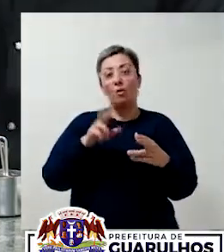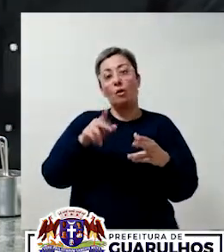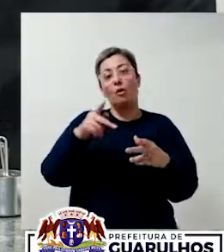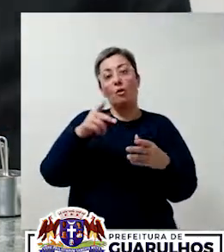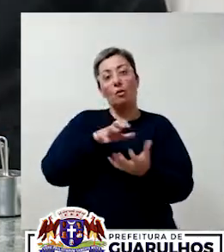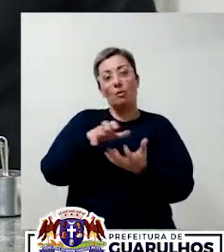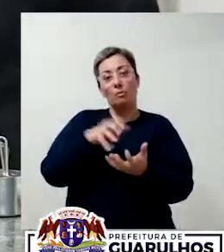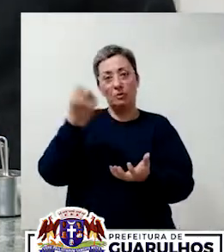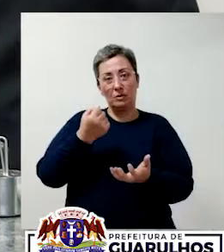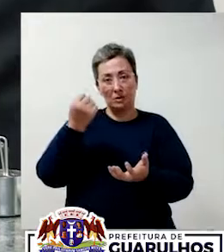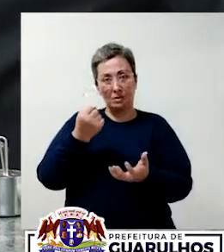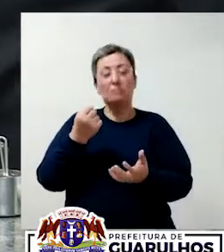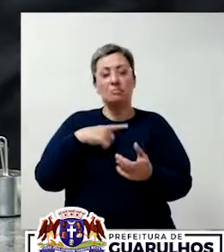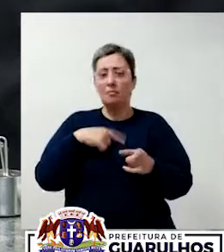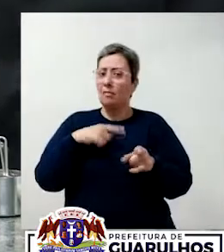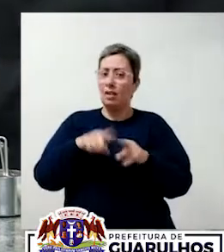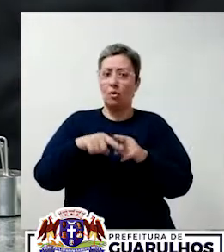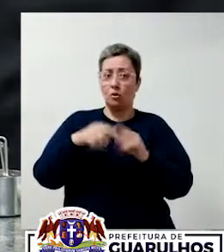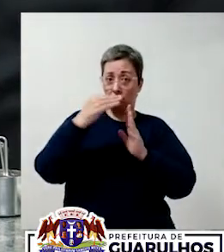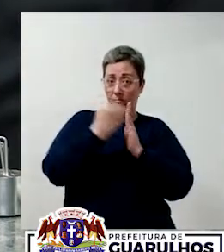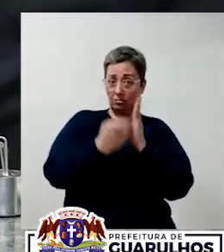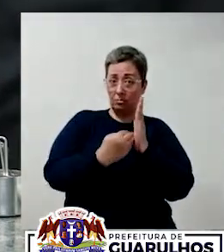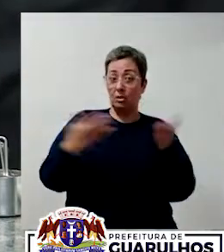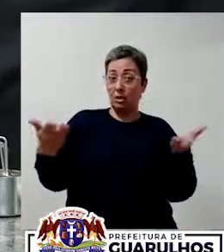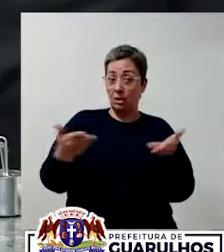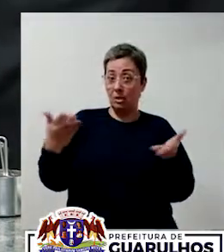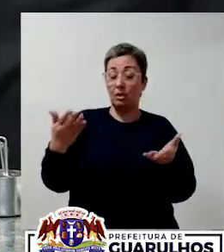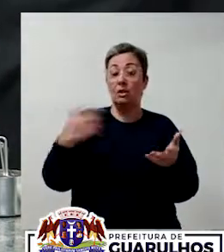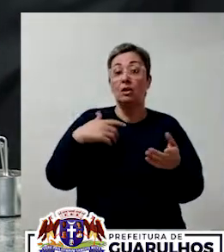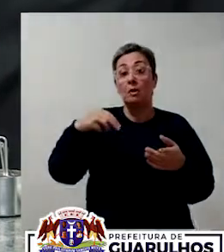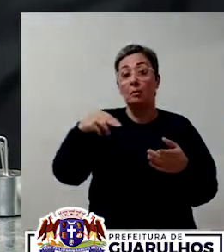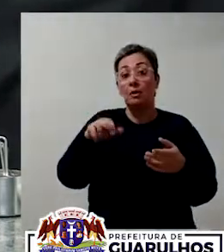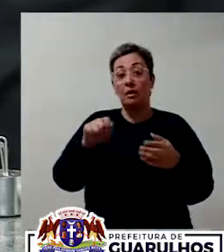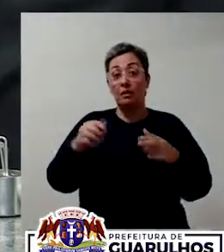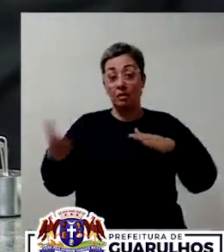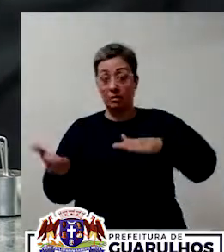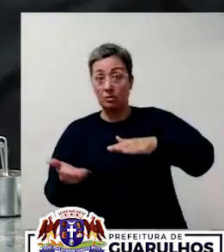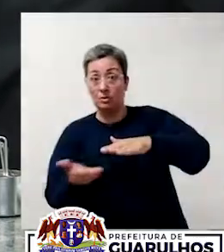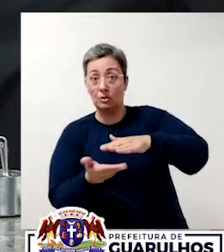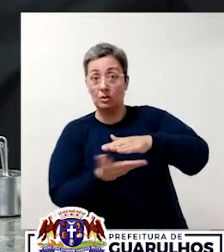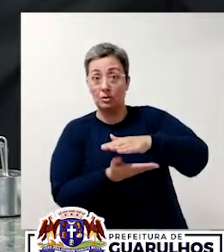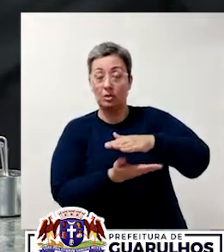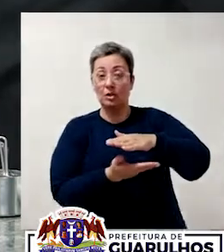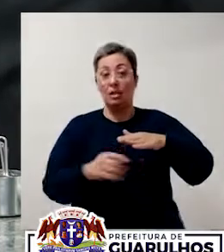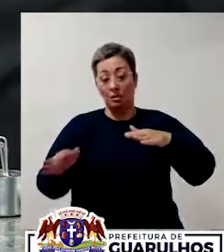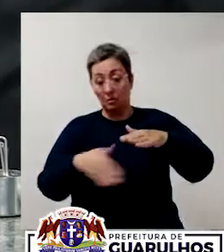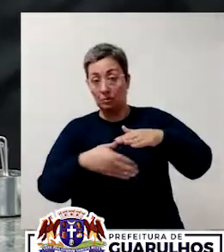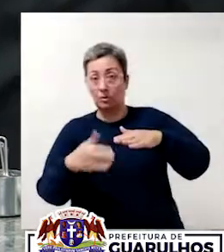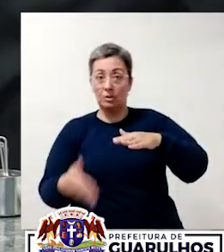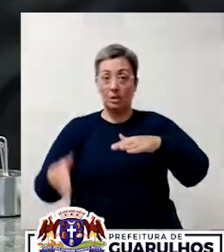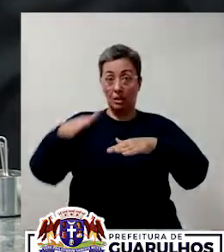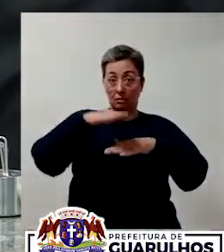com furo no meio, aquela forma que a gente utiliza para fazer pudim. Essa receita de hoje aqui, a Maroli ela